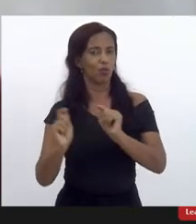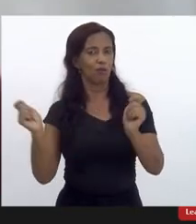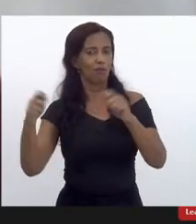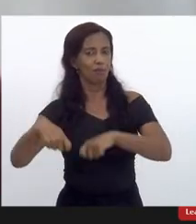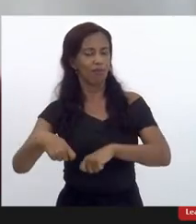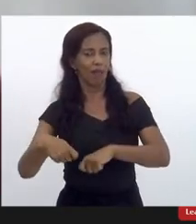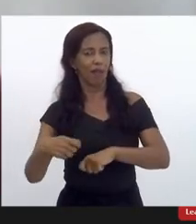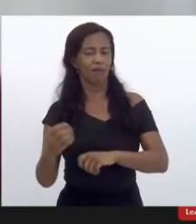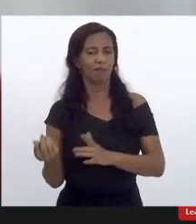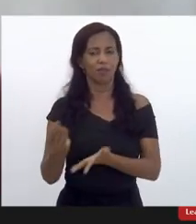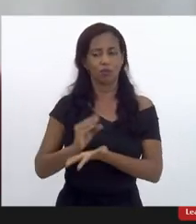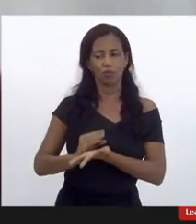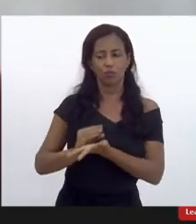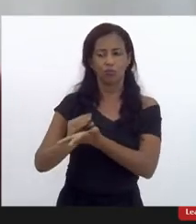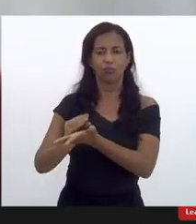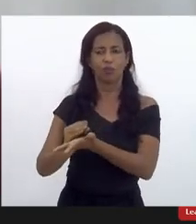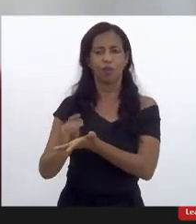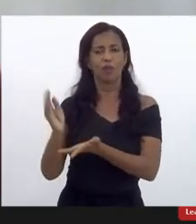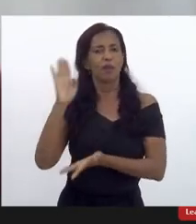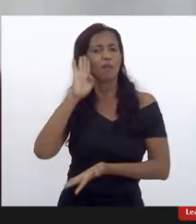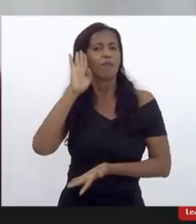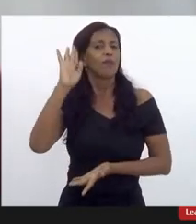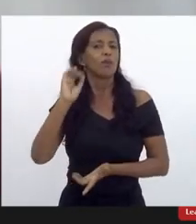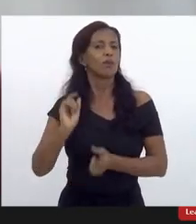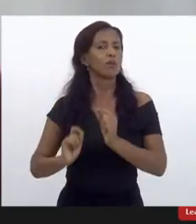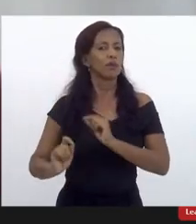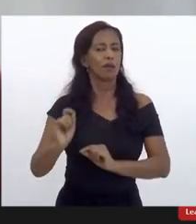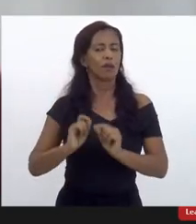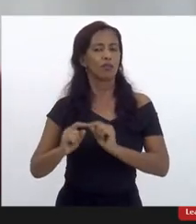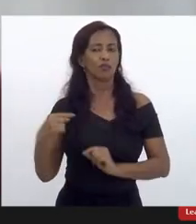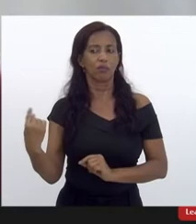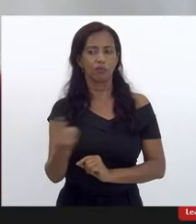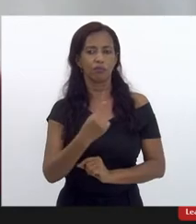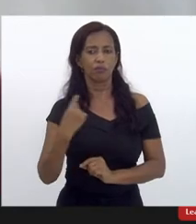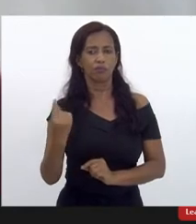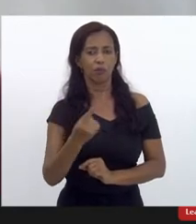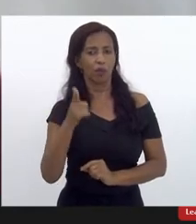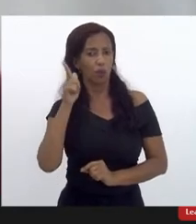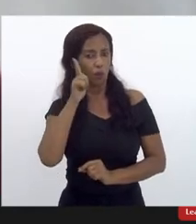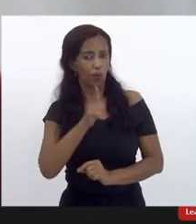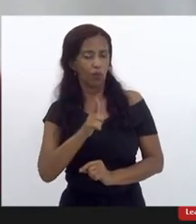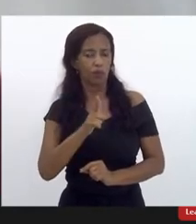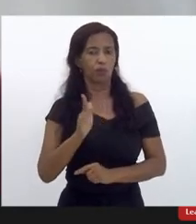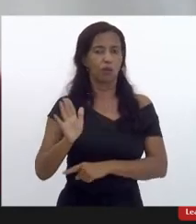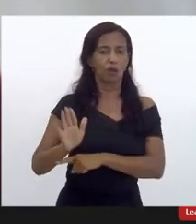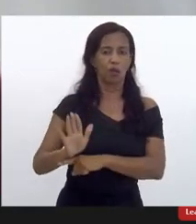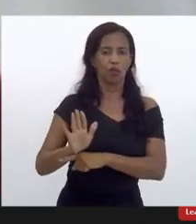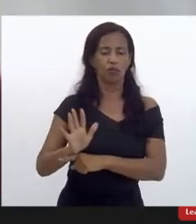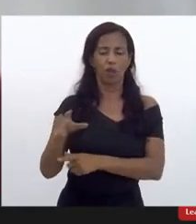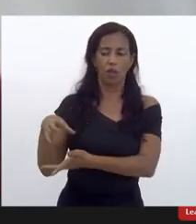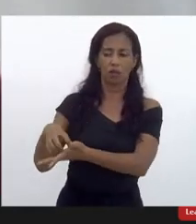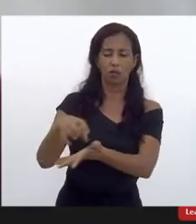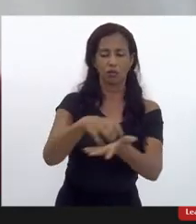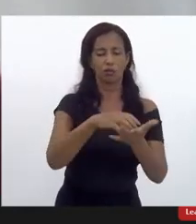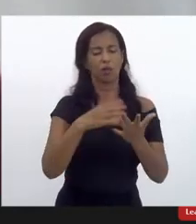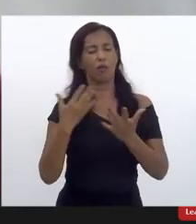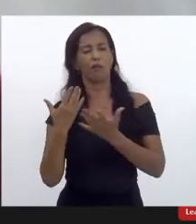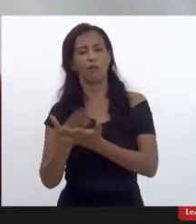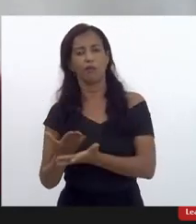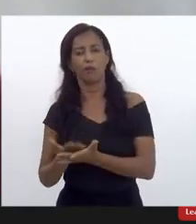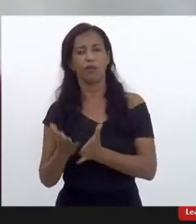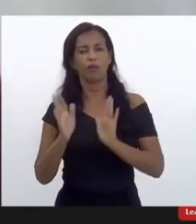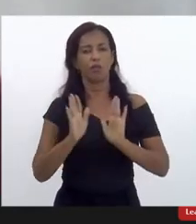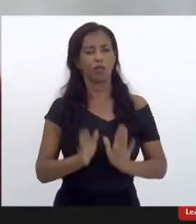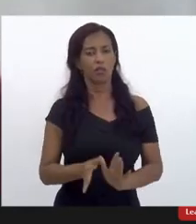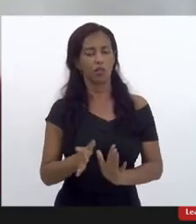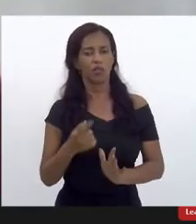dentro do saldo, porque a prioridade é que nós possamos atender as nossas unidades escolares, né, já